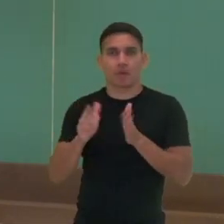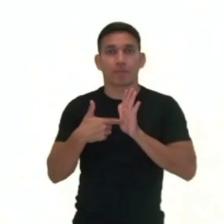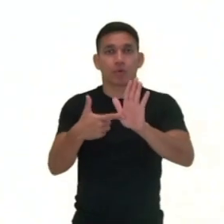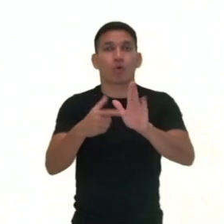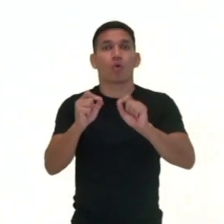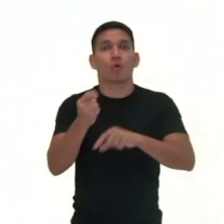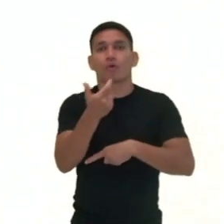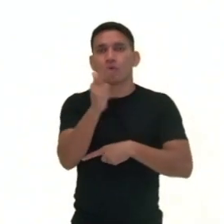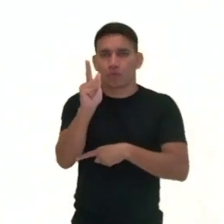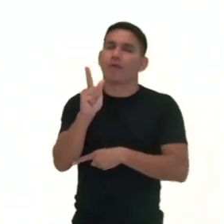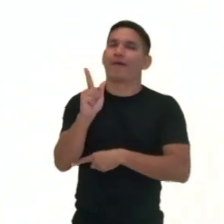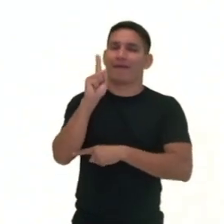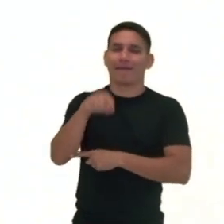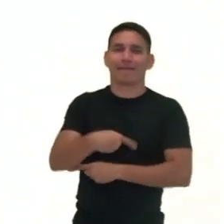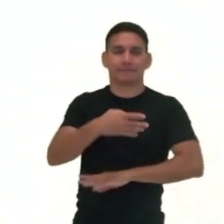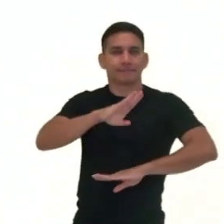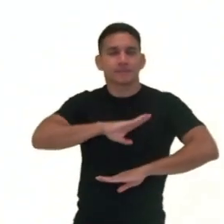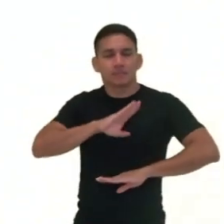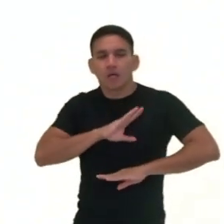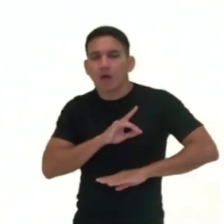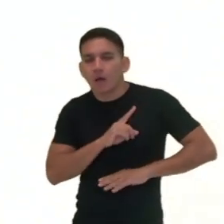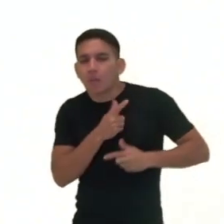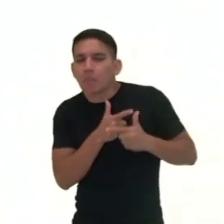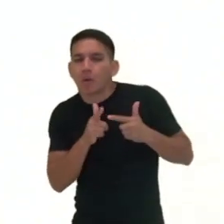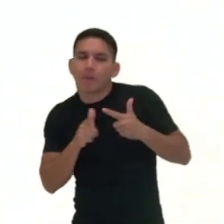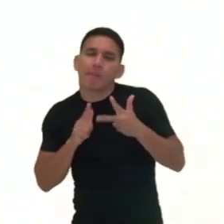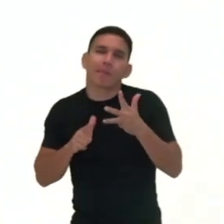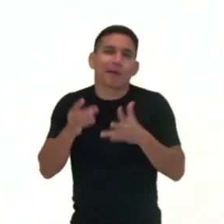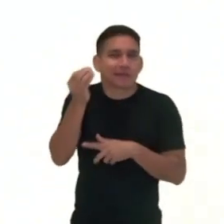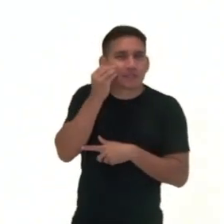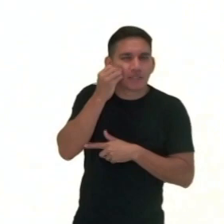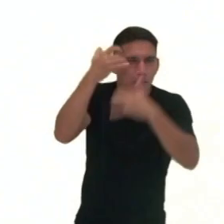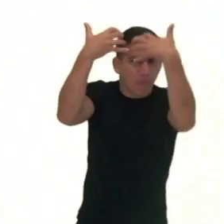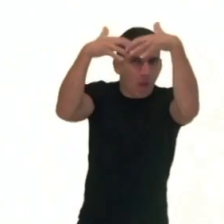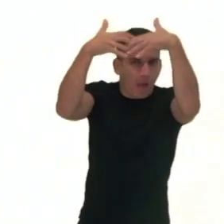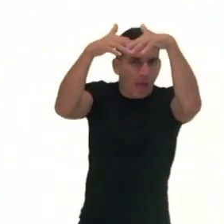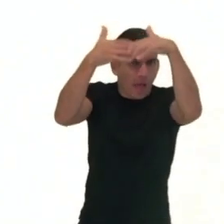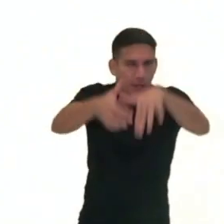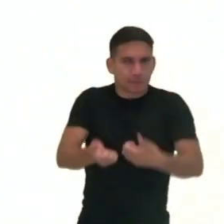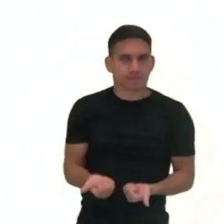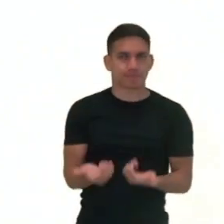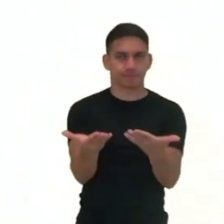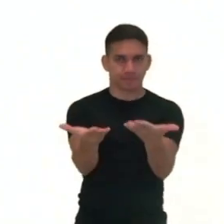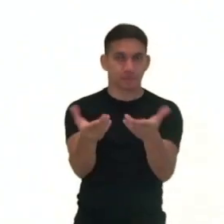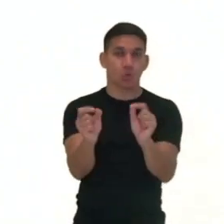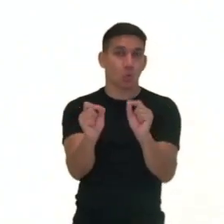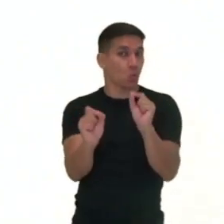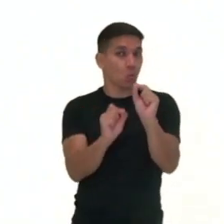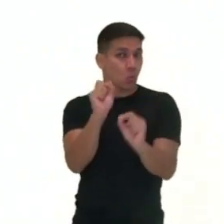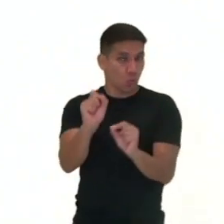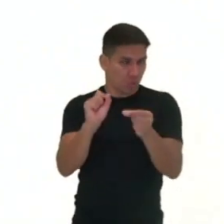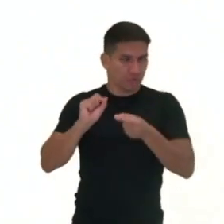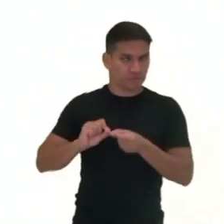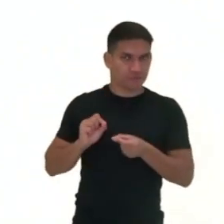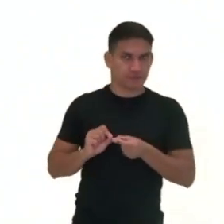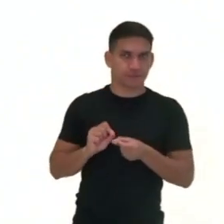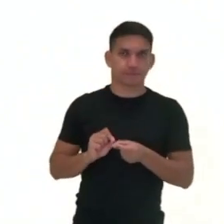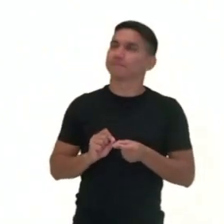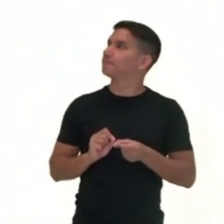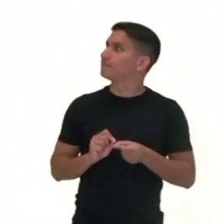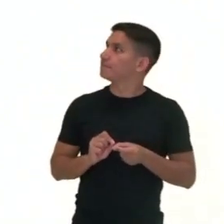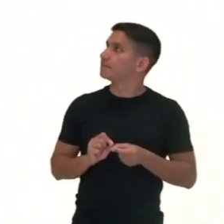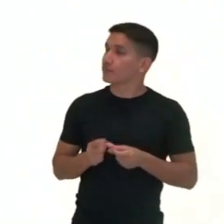então mais uma situação para vocês pensarem. Veja, mais uma situação problema.